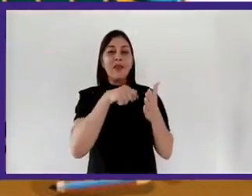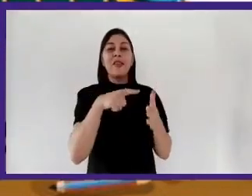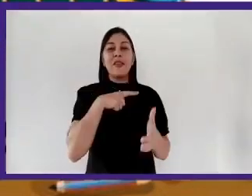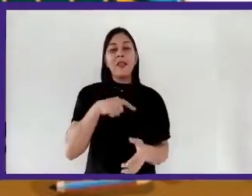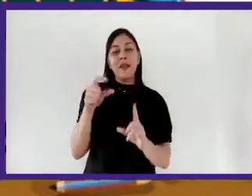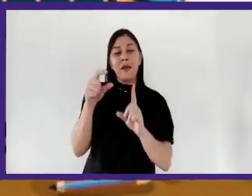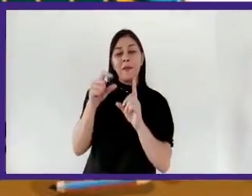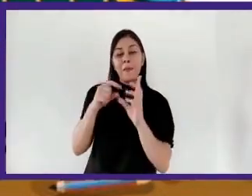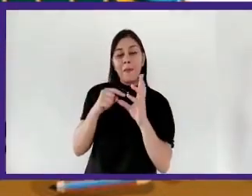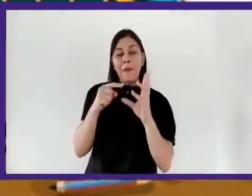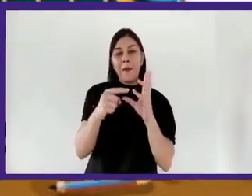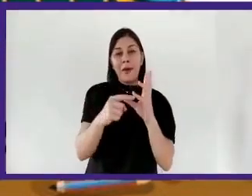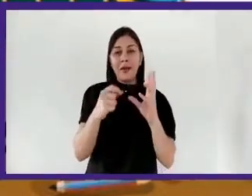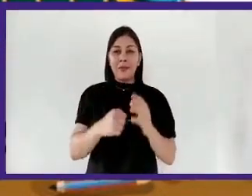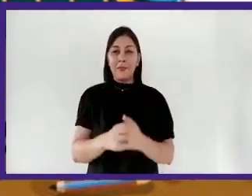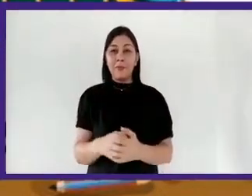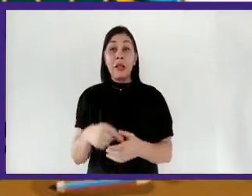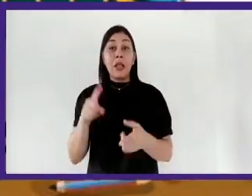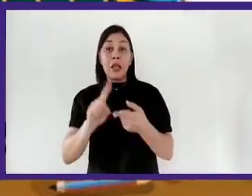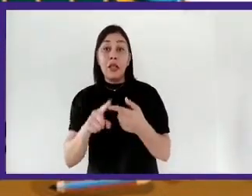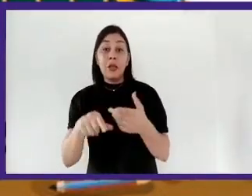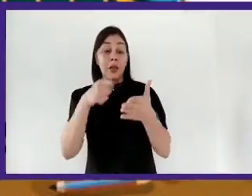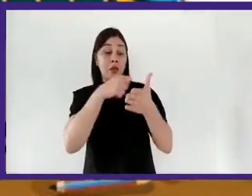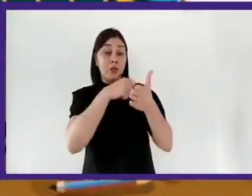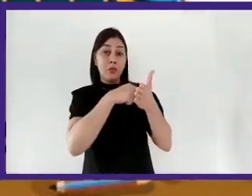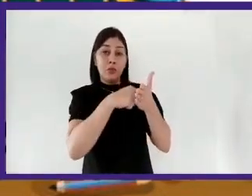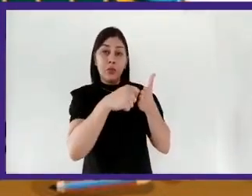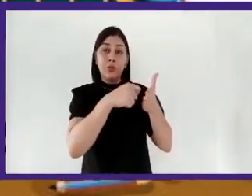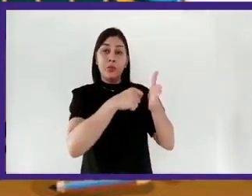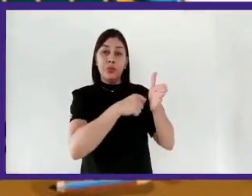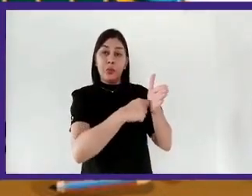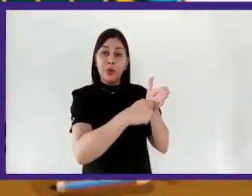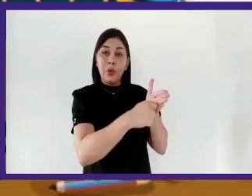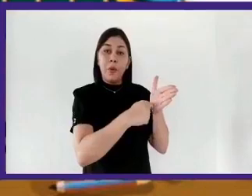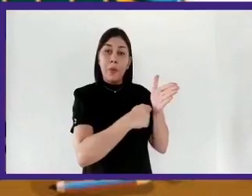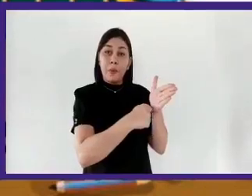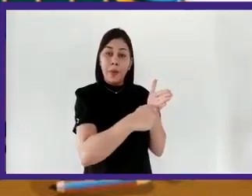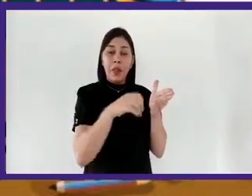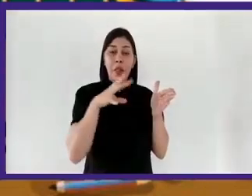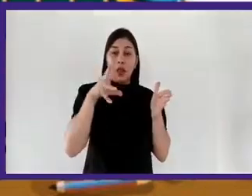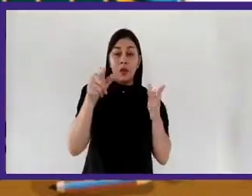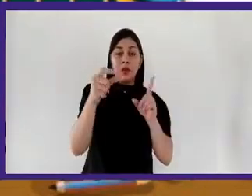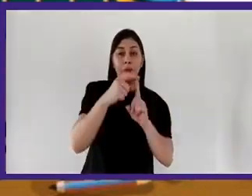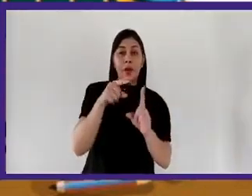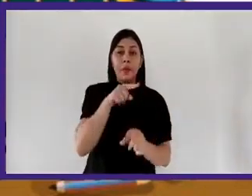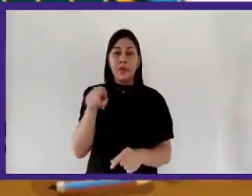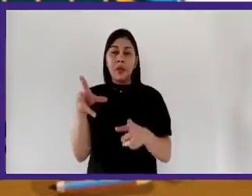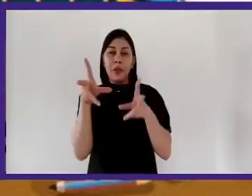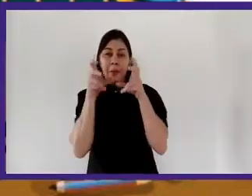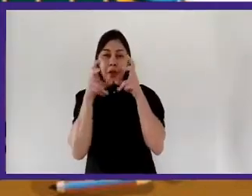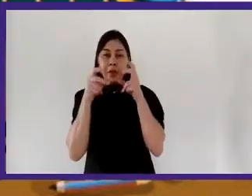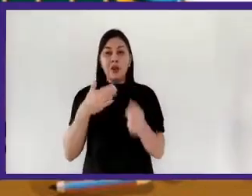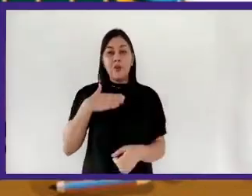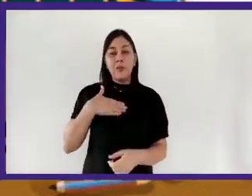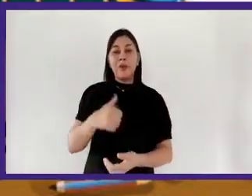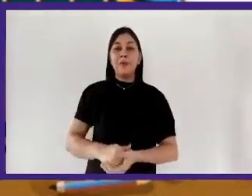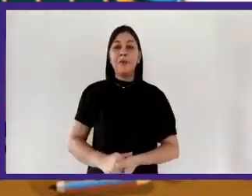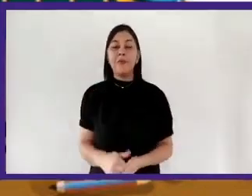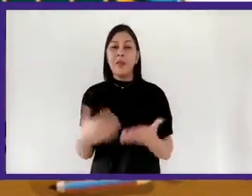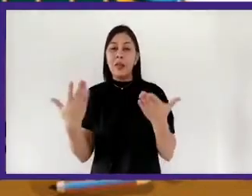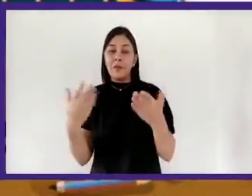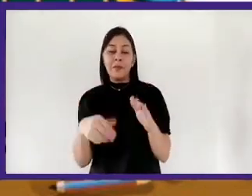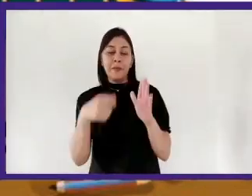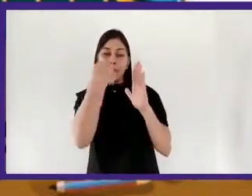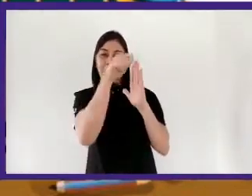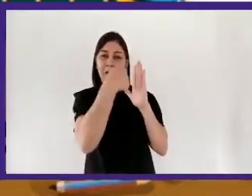tinham vogais. Eu até sublinhei todas as vogais para ficar mais fácil de vocês perceberem aqui junto comigo. Vamos à